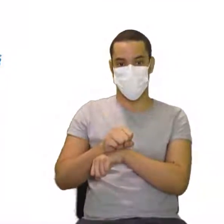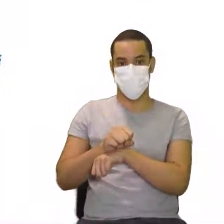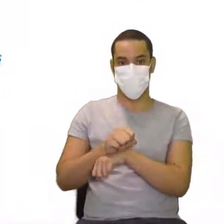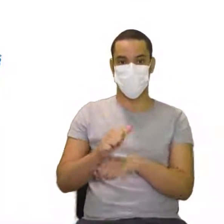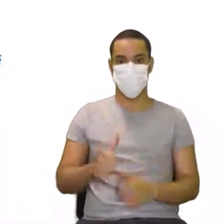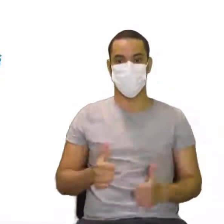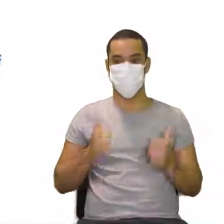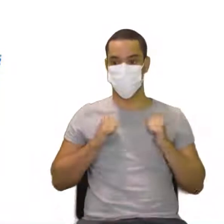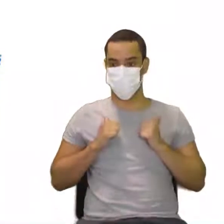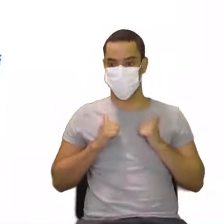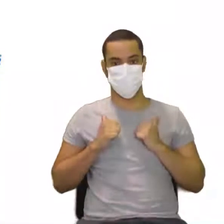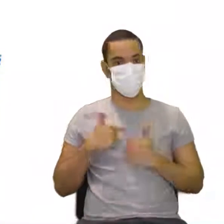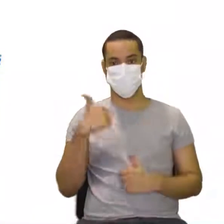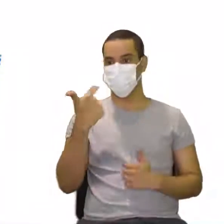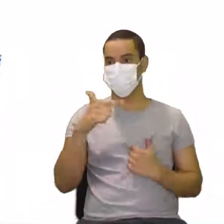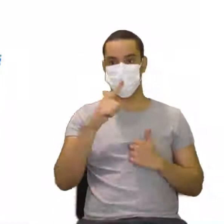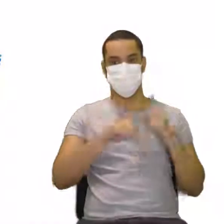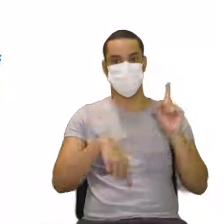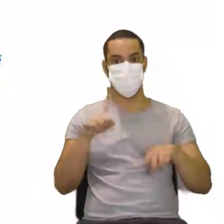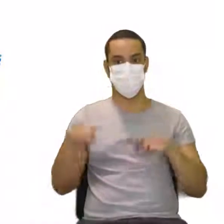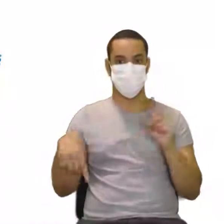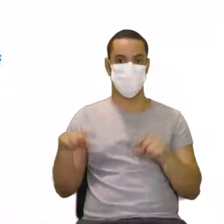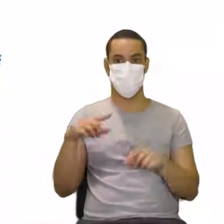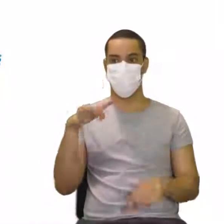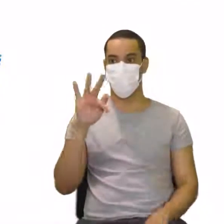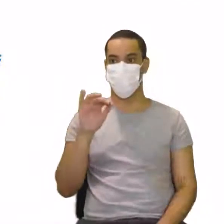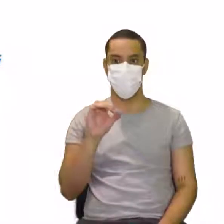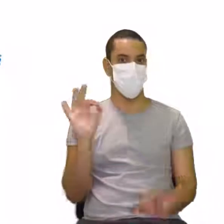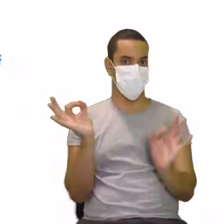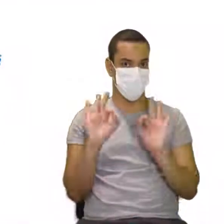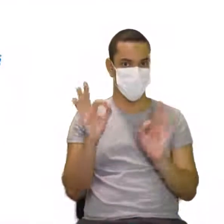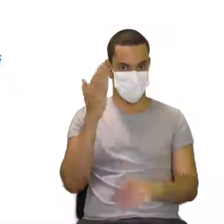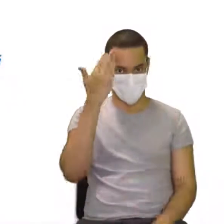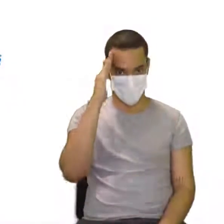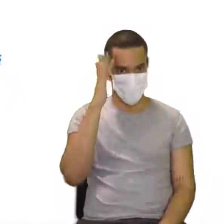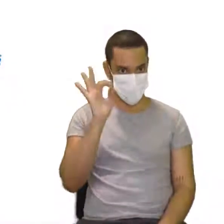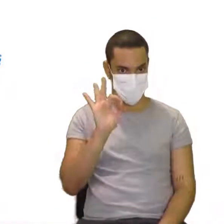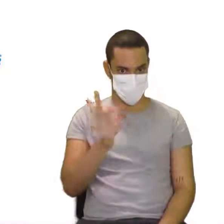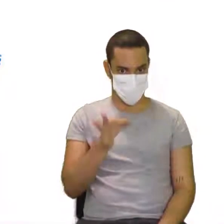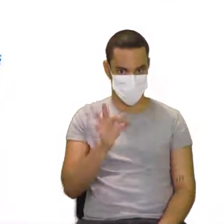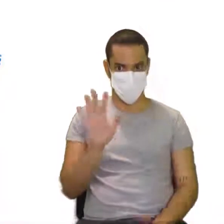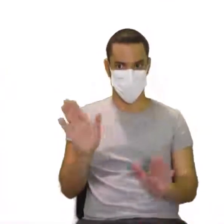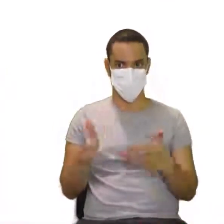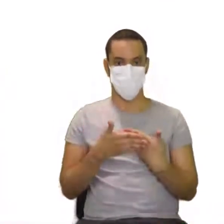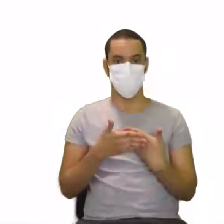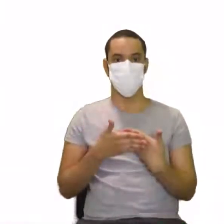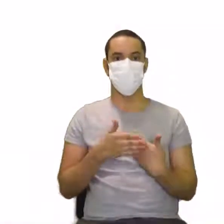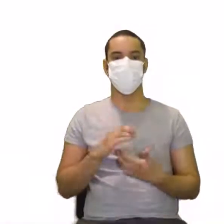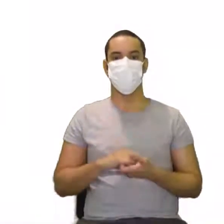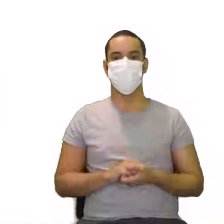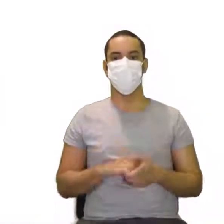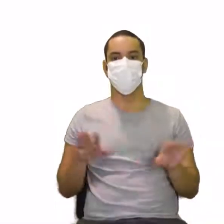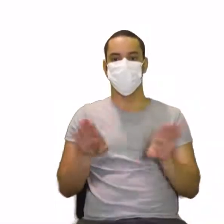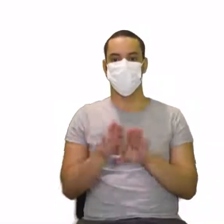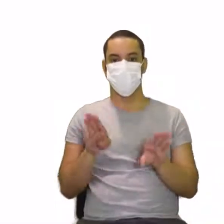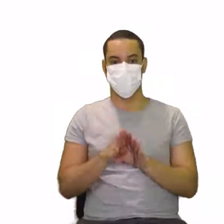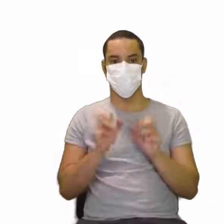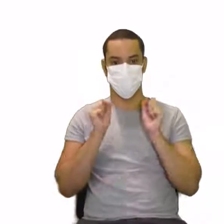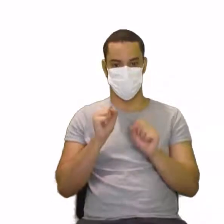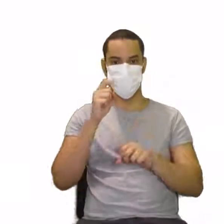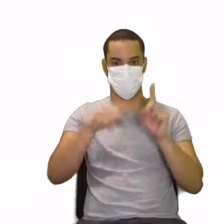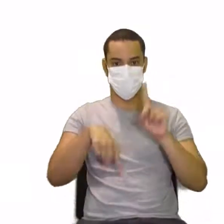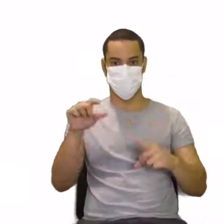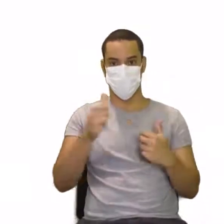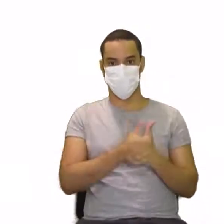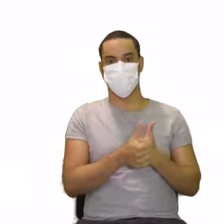repouso, eu não tenho variação de fluxo. Entendido isso? Fechou? E aqui também a gente pode variar